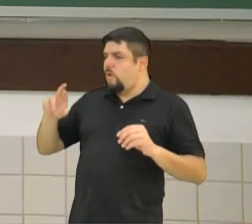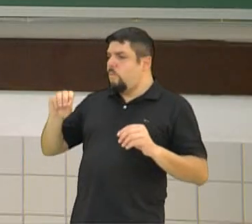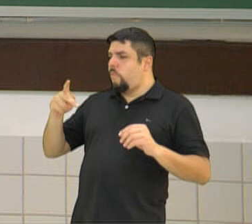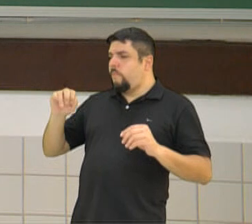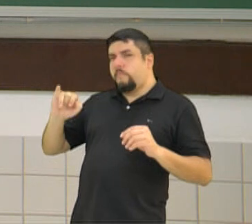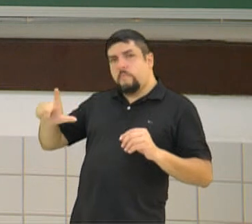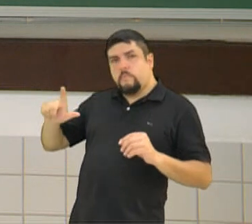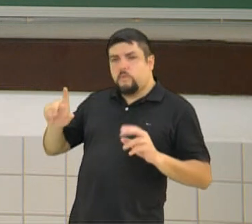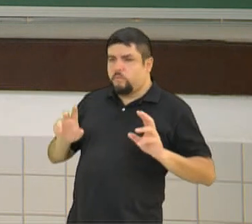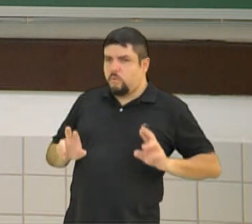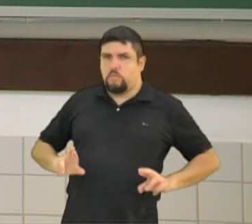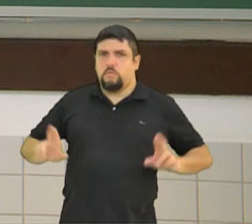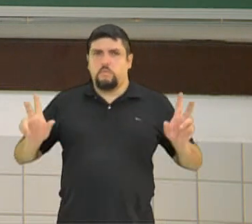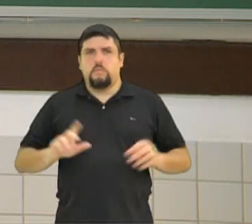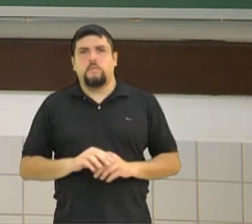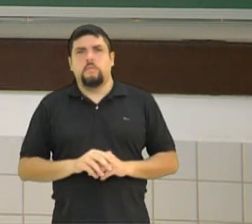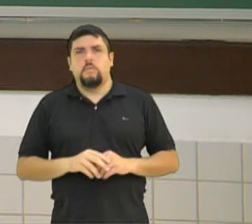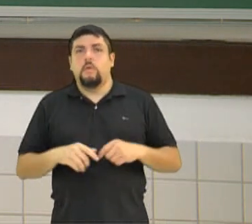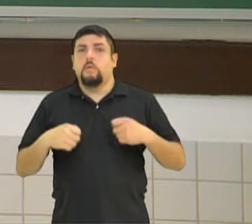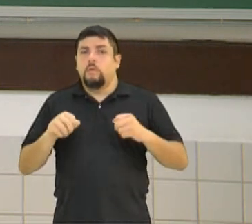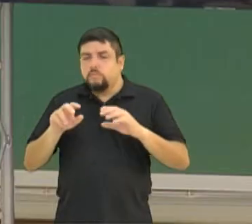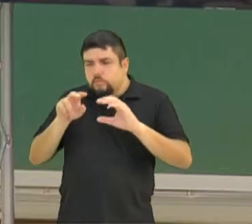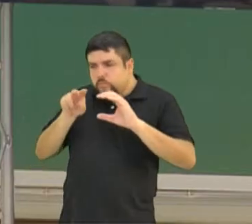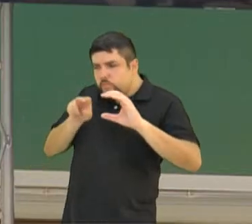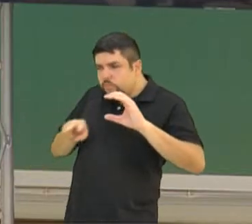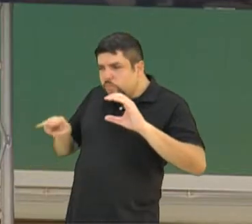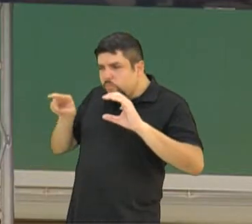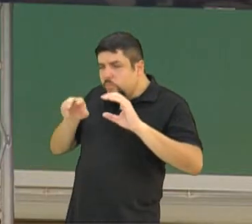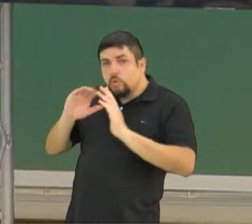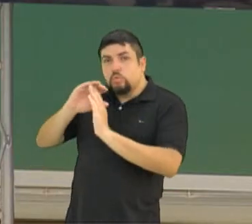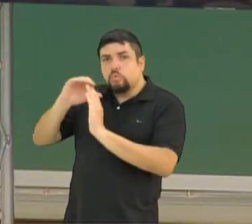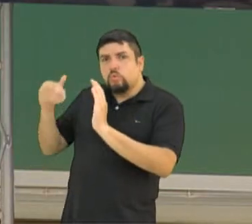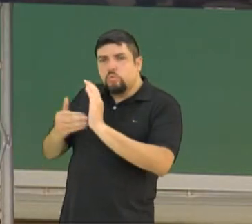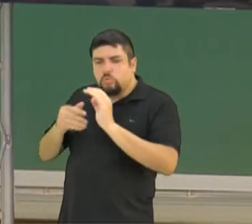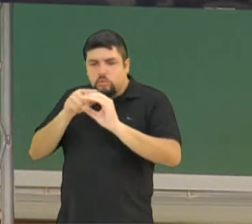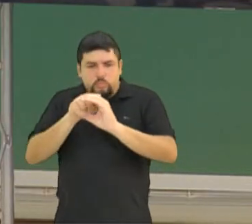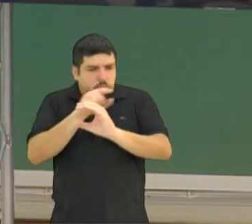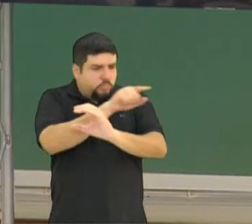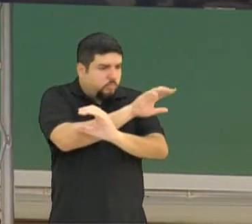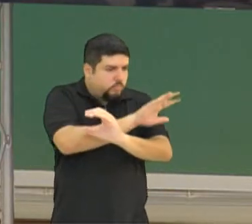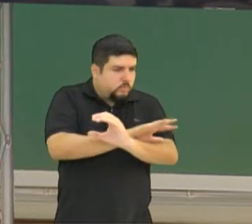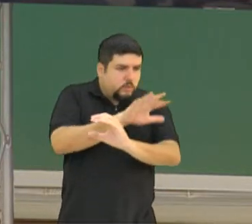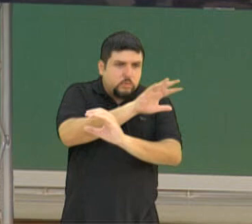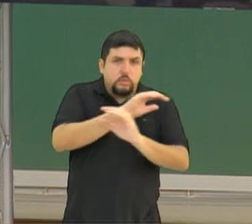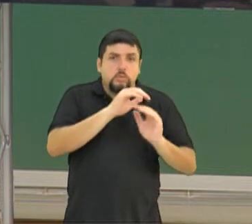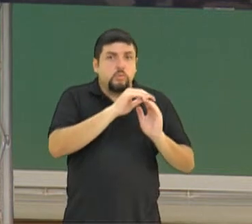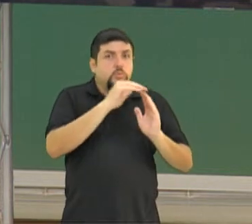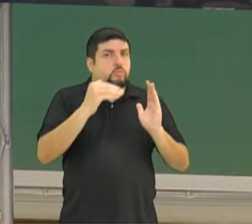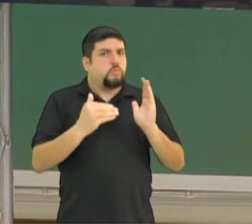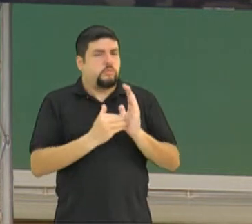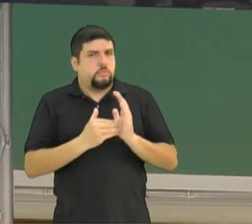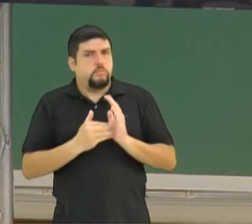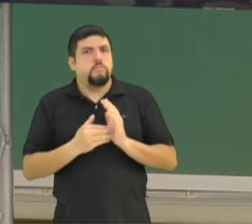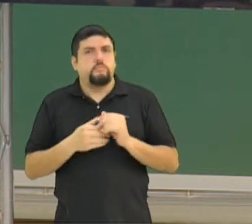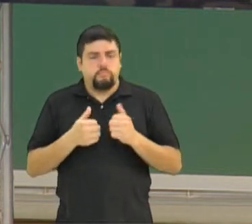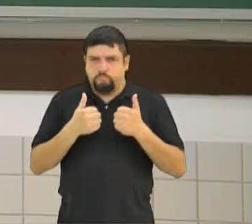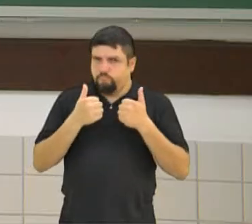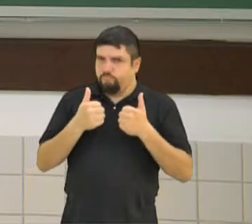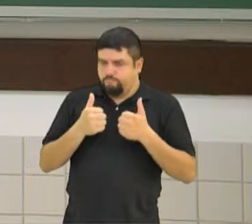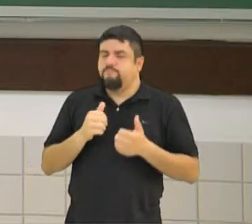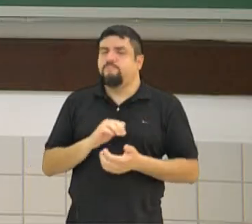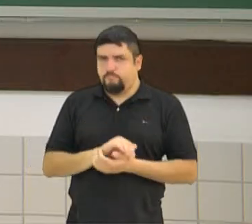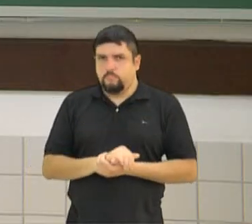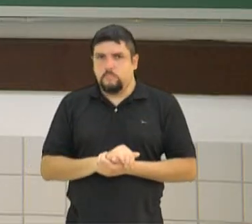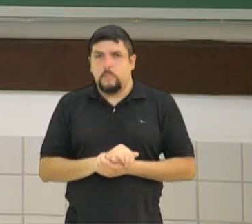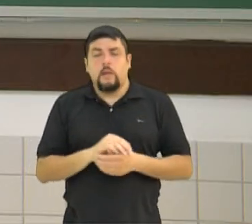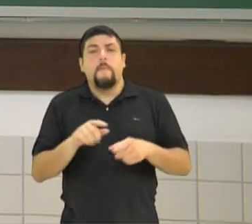são ligantes diferentes, então você tem que olhar o todo. Muita atenção com isso, porque senão você pode errar, tá? Inclusive nos